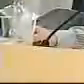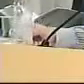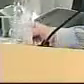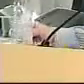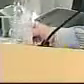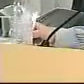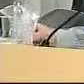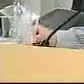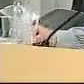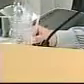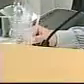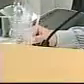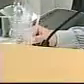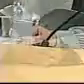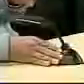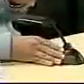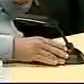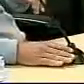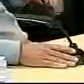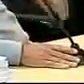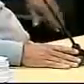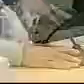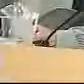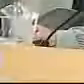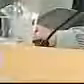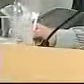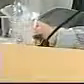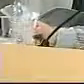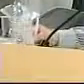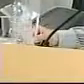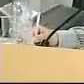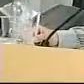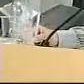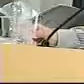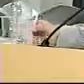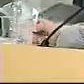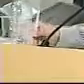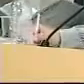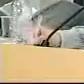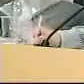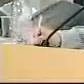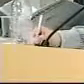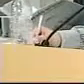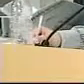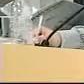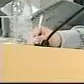Diego. Sim. Vereador Douglas Carbone. Sim.